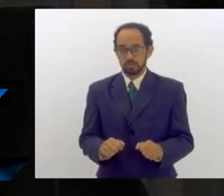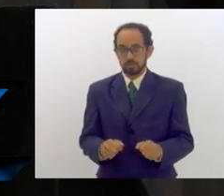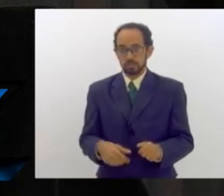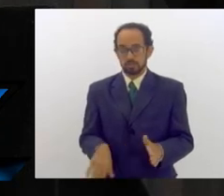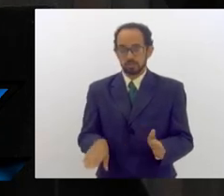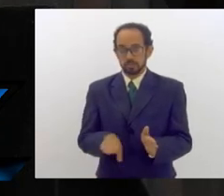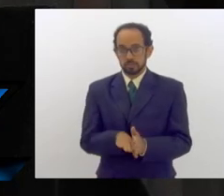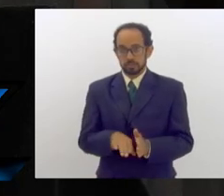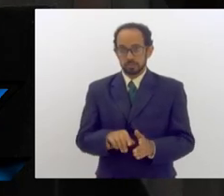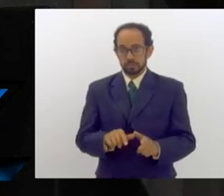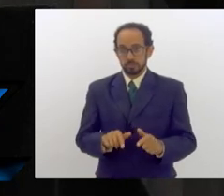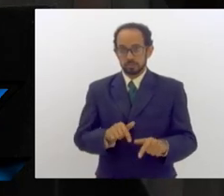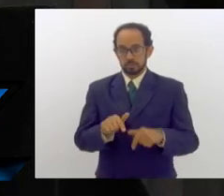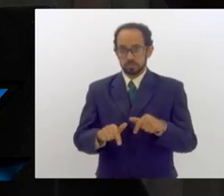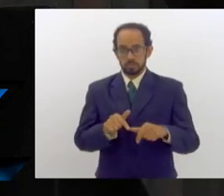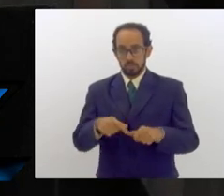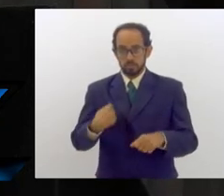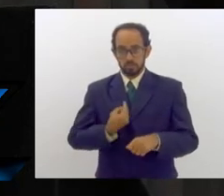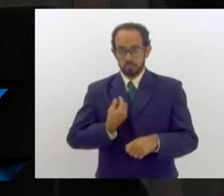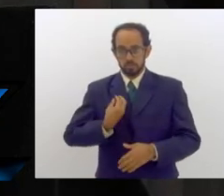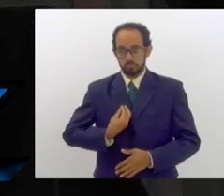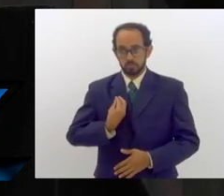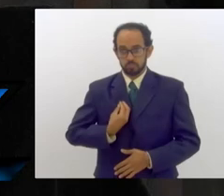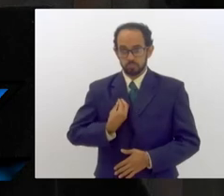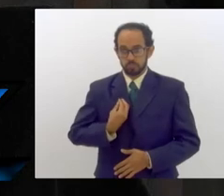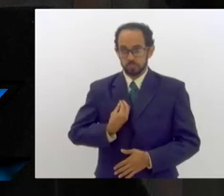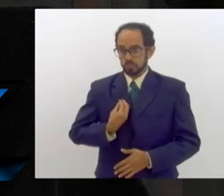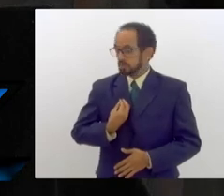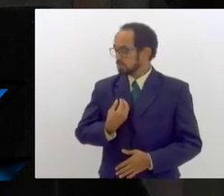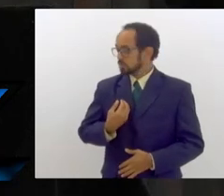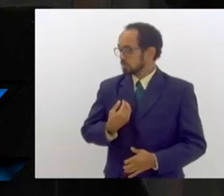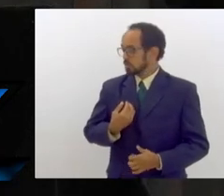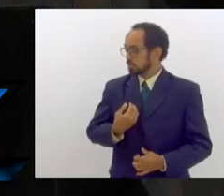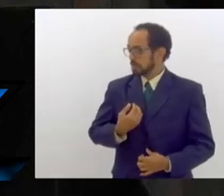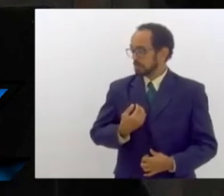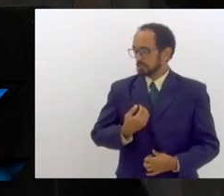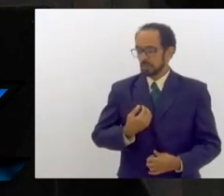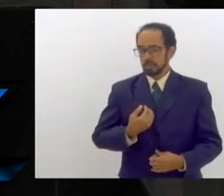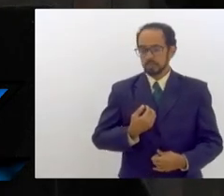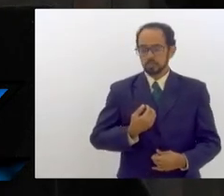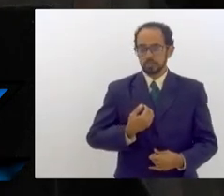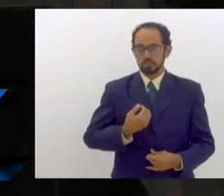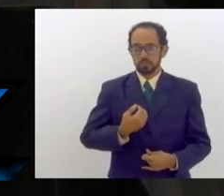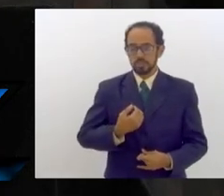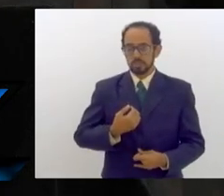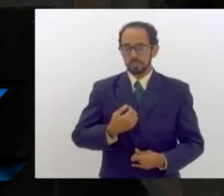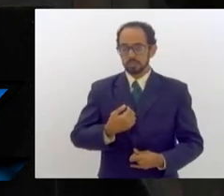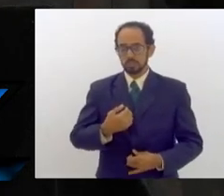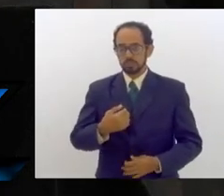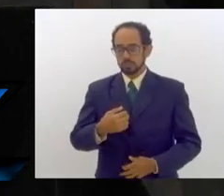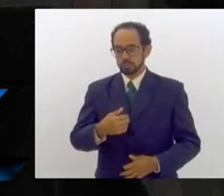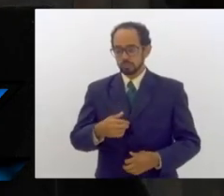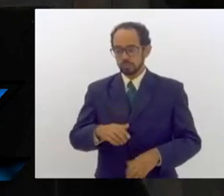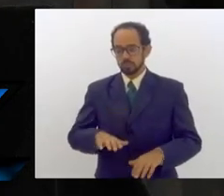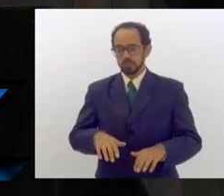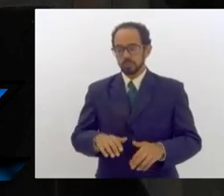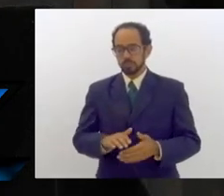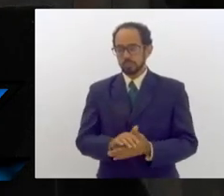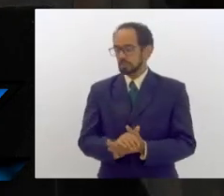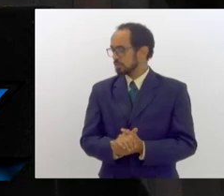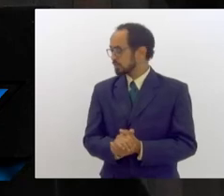como nós estamos vivendo até aqui hoje até a assembleia vive até hoje a possibilidade do trabalho